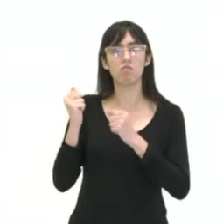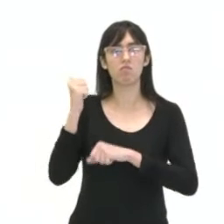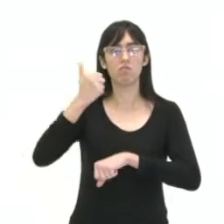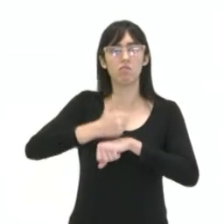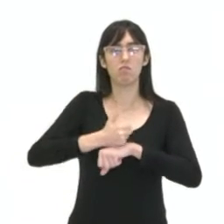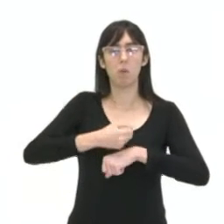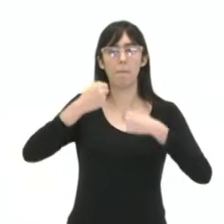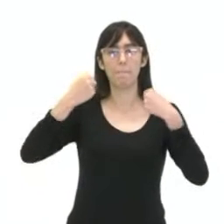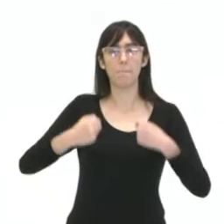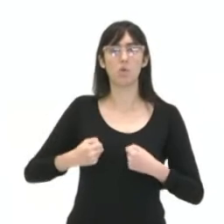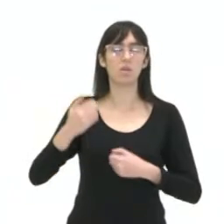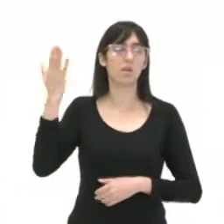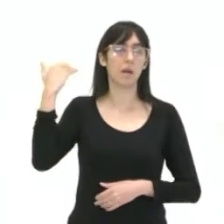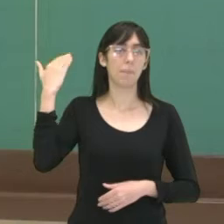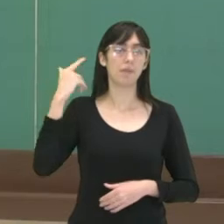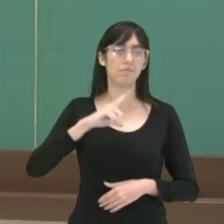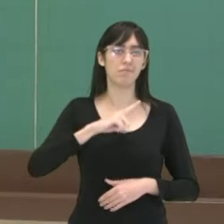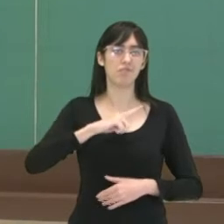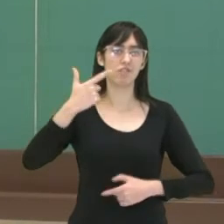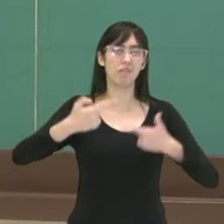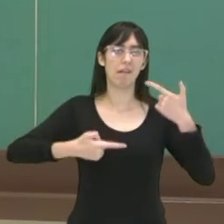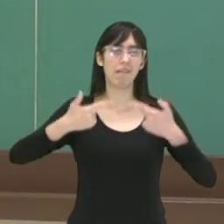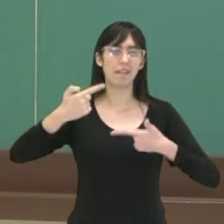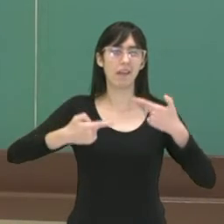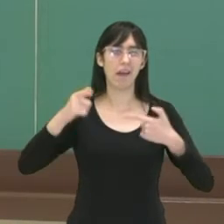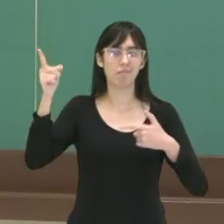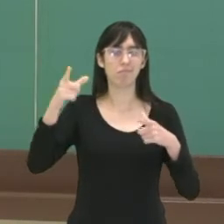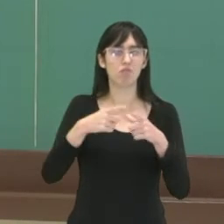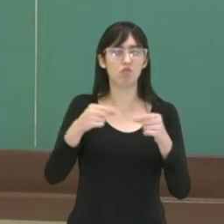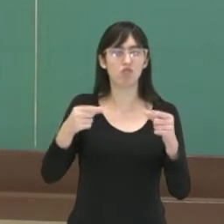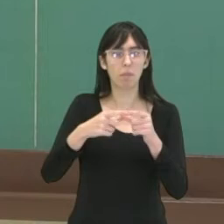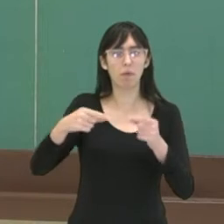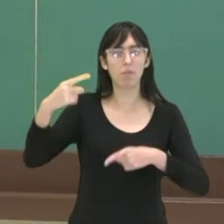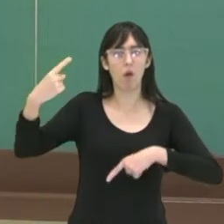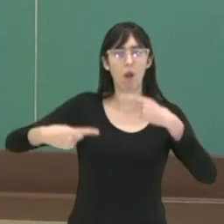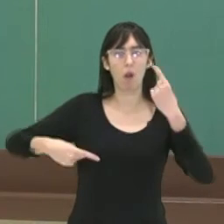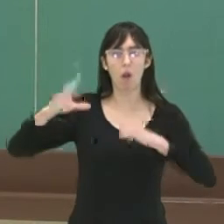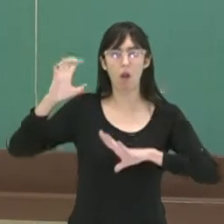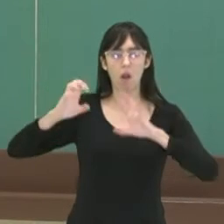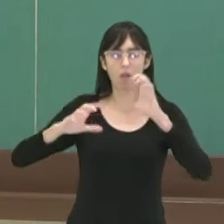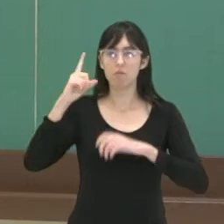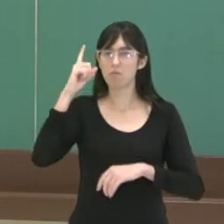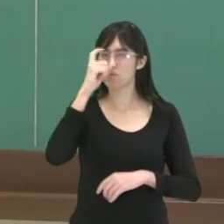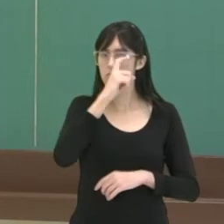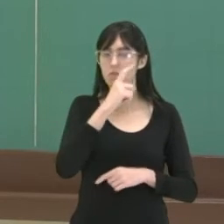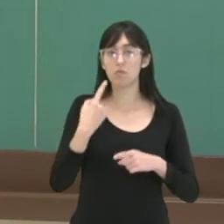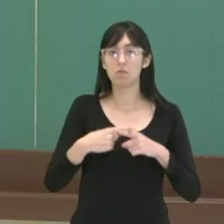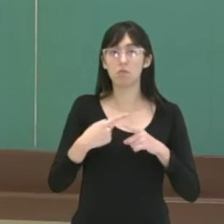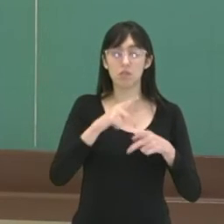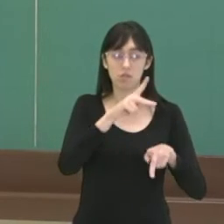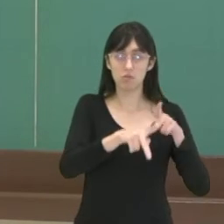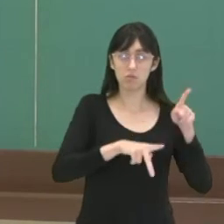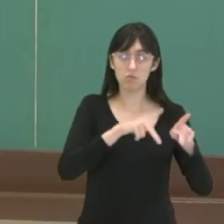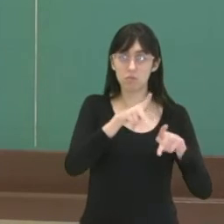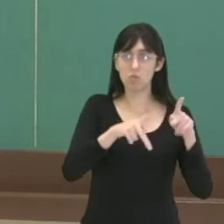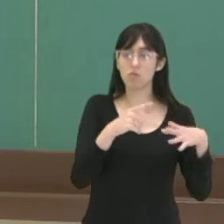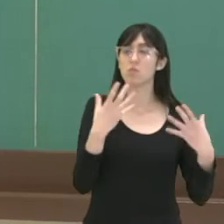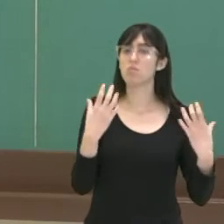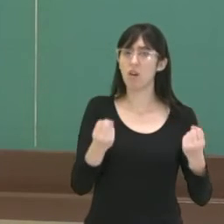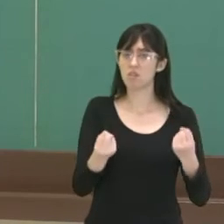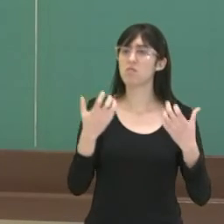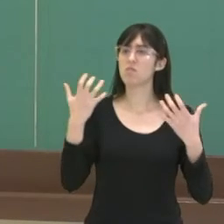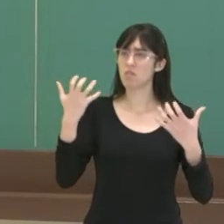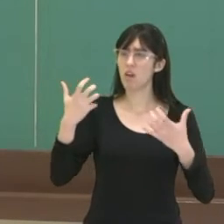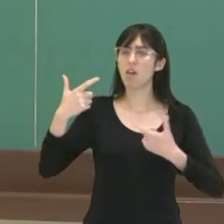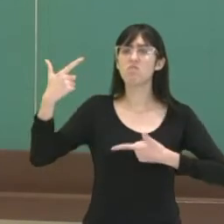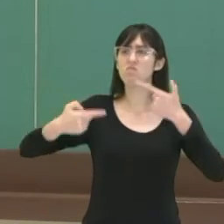na Guerra Sino-Japonesa, onde a polaridade acaba para lutar contra os japoneses que haviam invadido